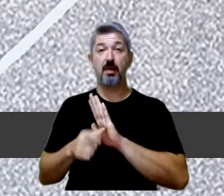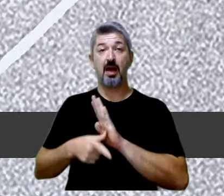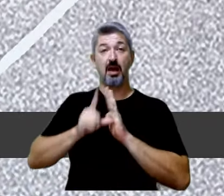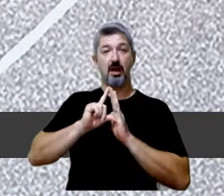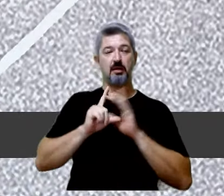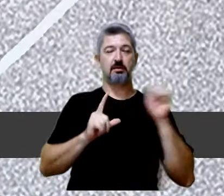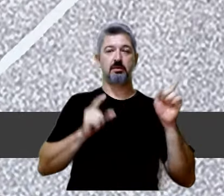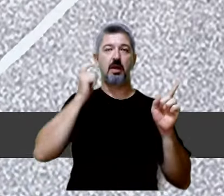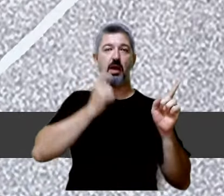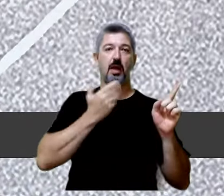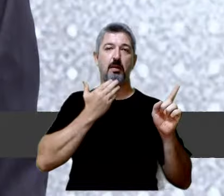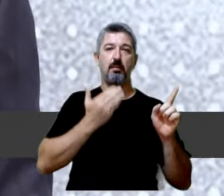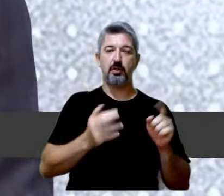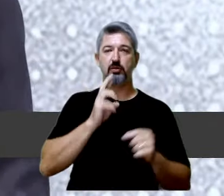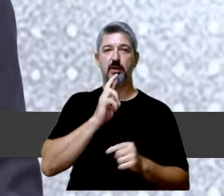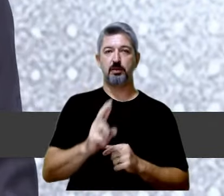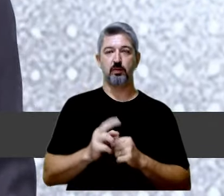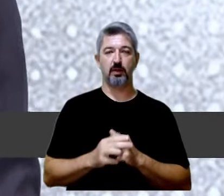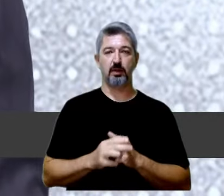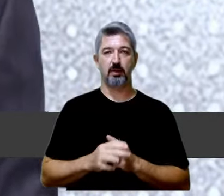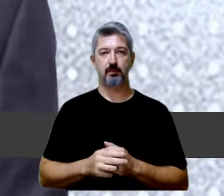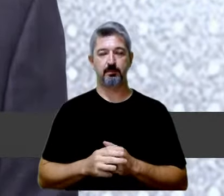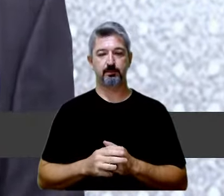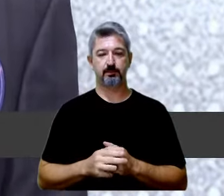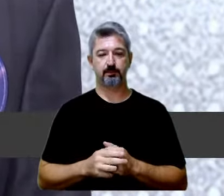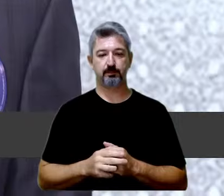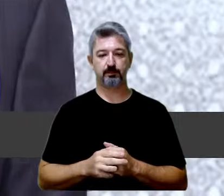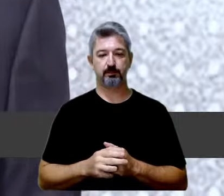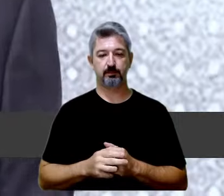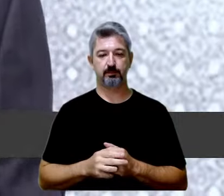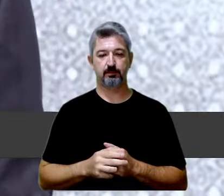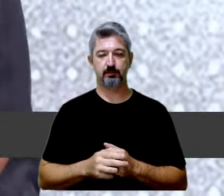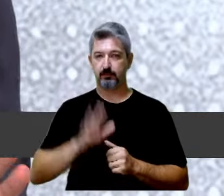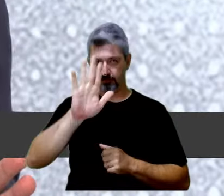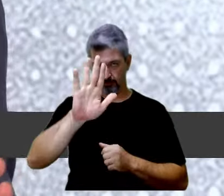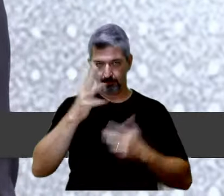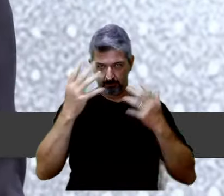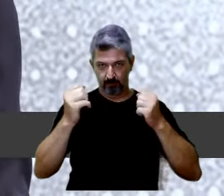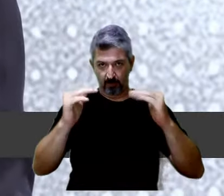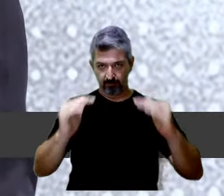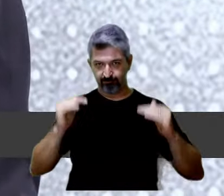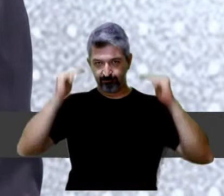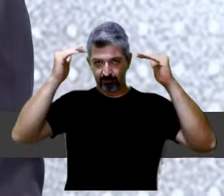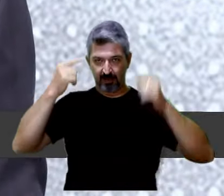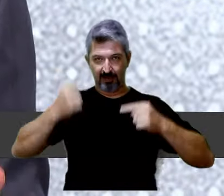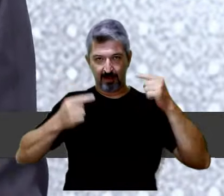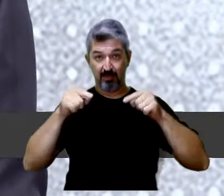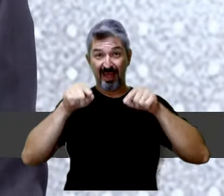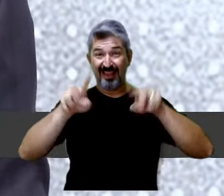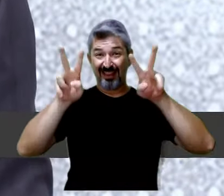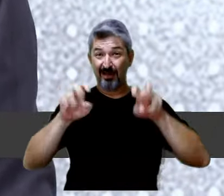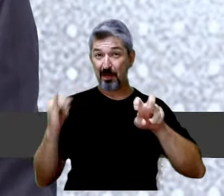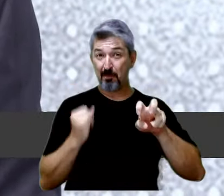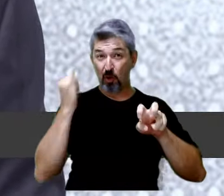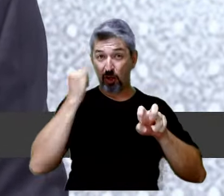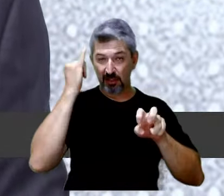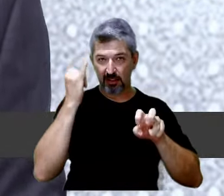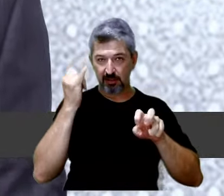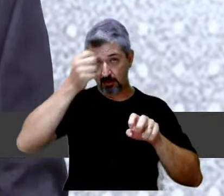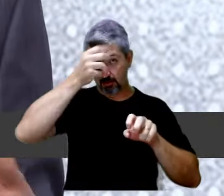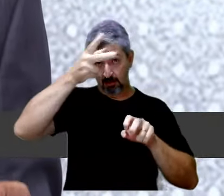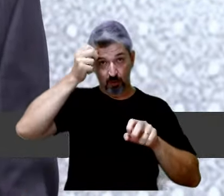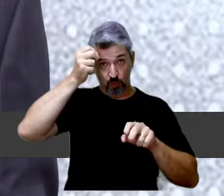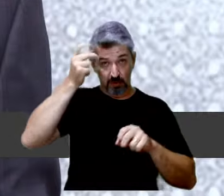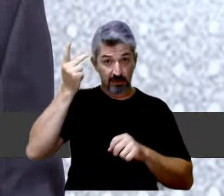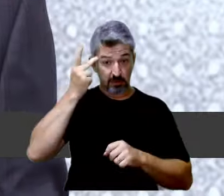primeiro Nunes depois Tábata olha e no pro debate de alto nível o quanto esse tema é importante a Prefeitura de São Paulo hoje tem a